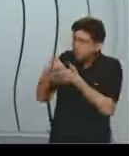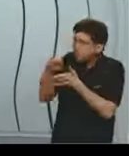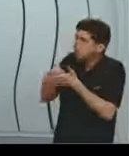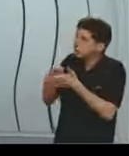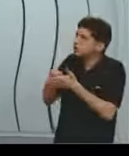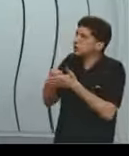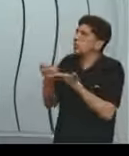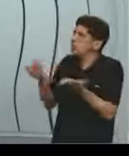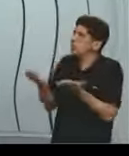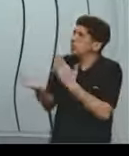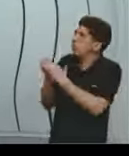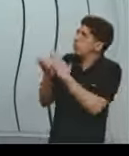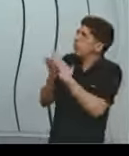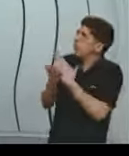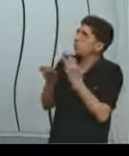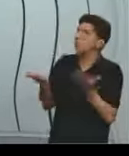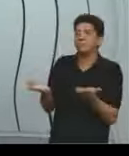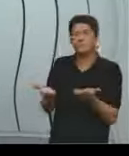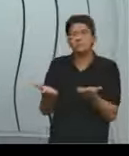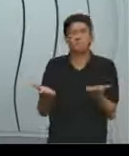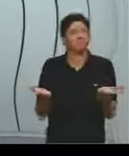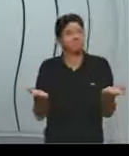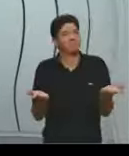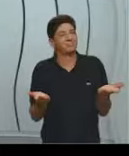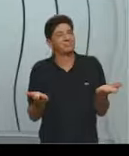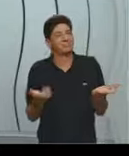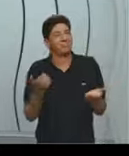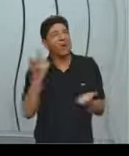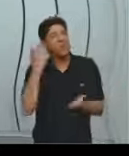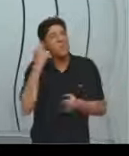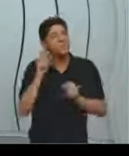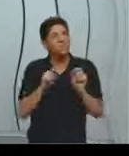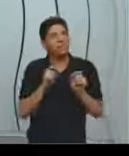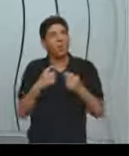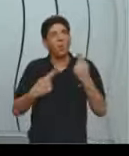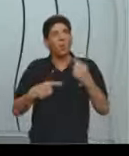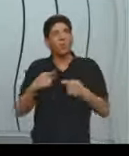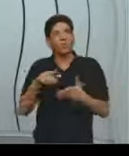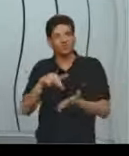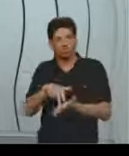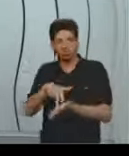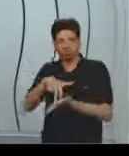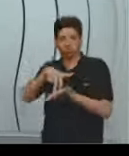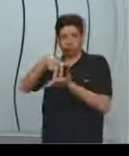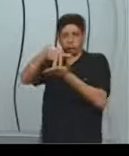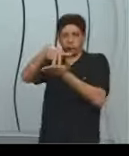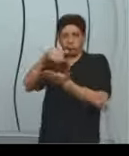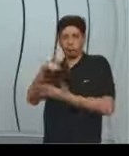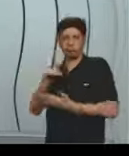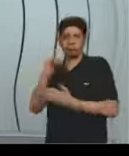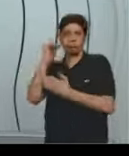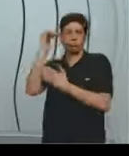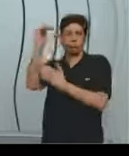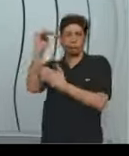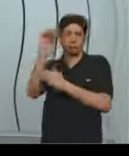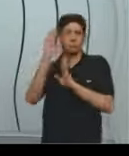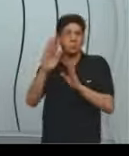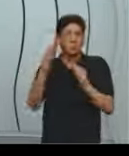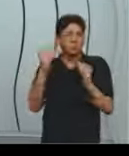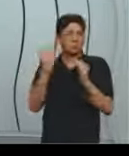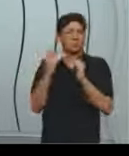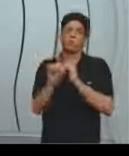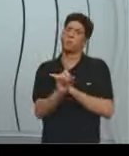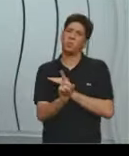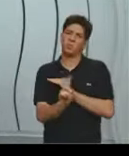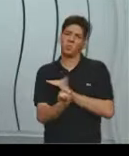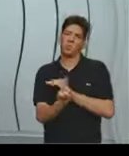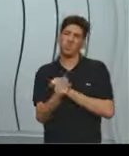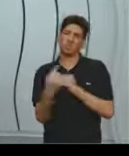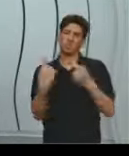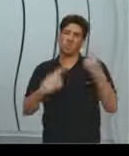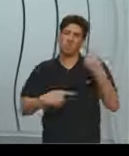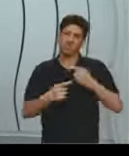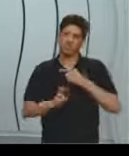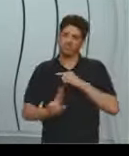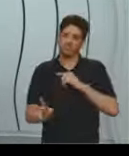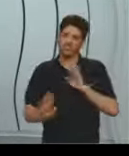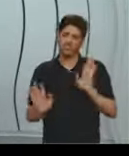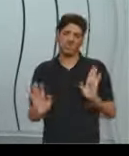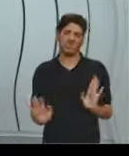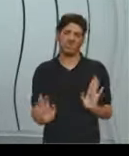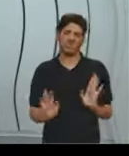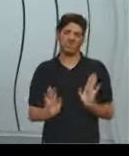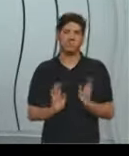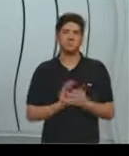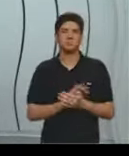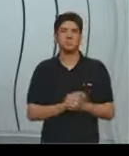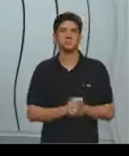acho que o político é uma pessoa que está acima de qualquer coisa ia a crescer não funciona assim é o último discussão que é o que se